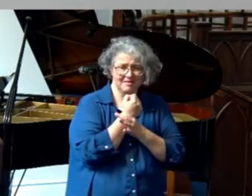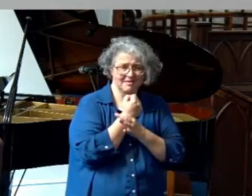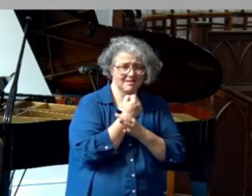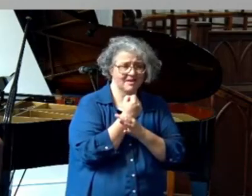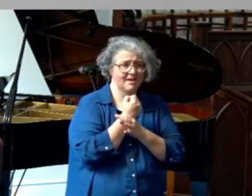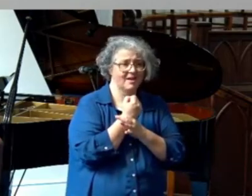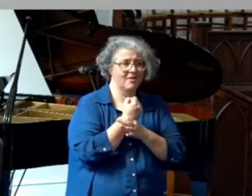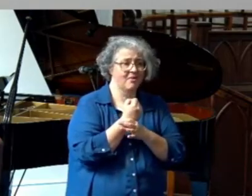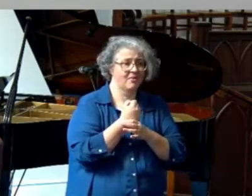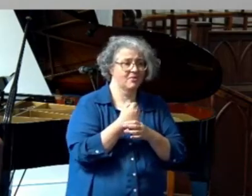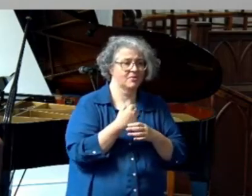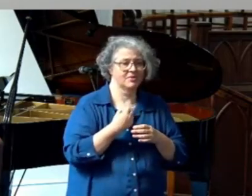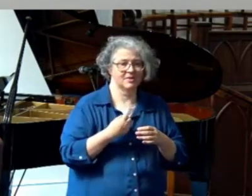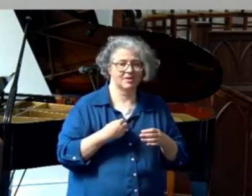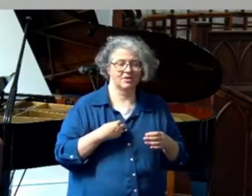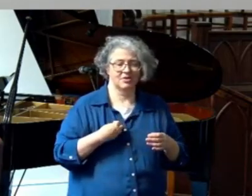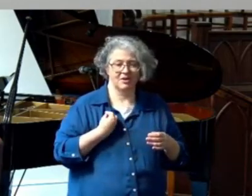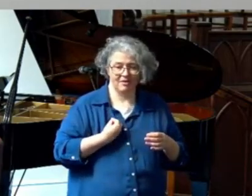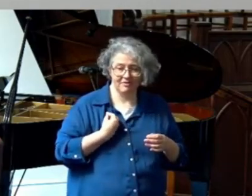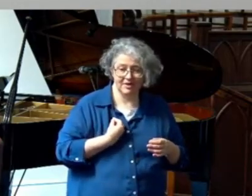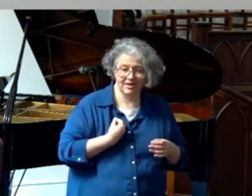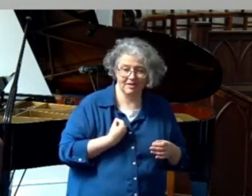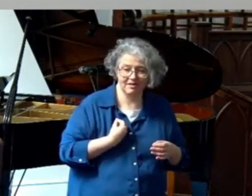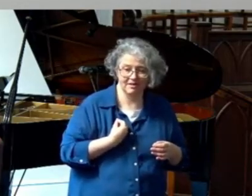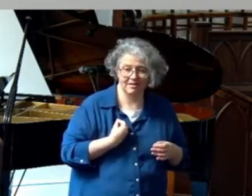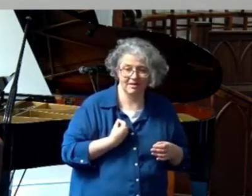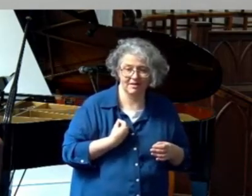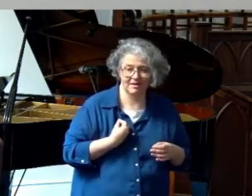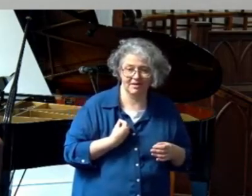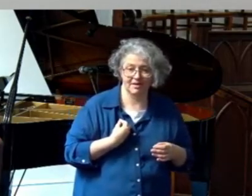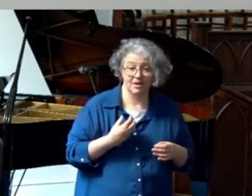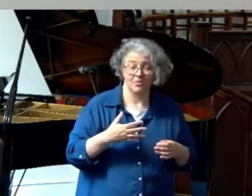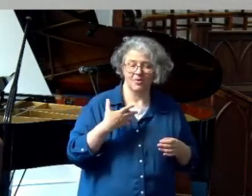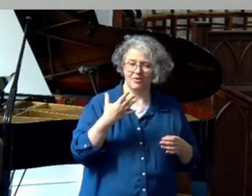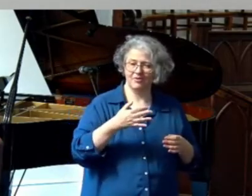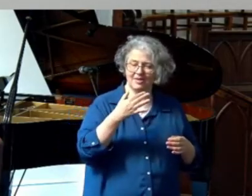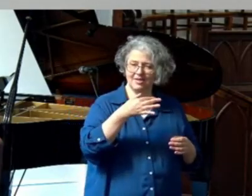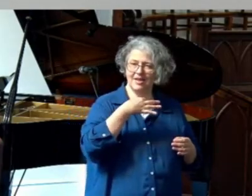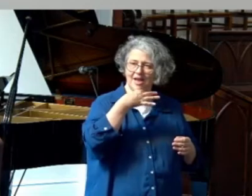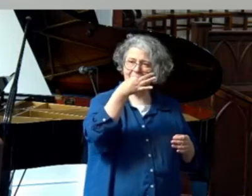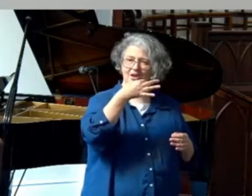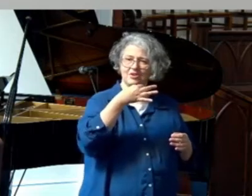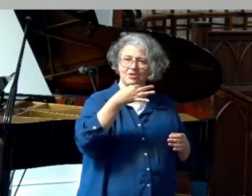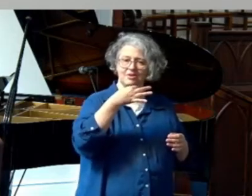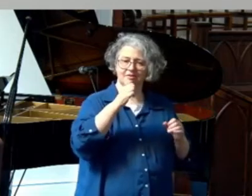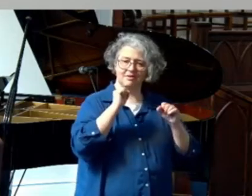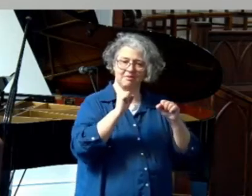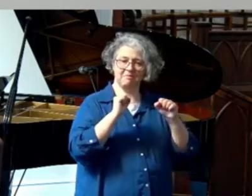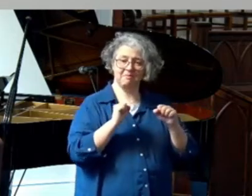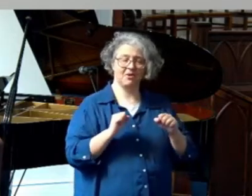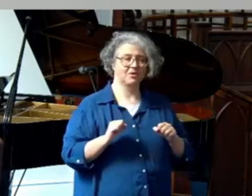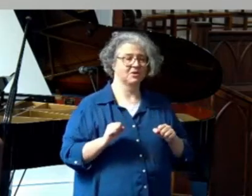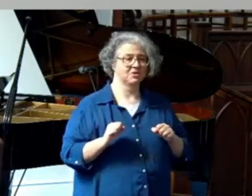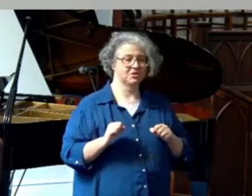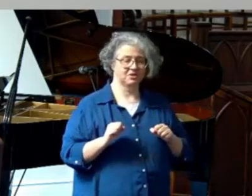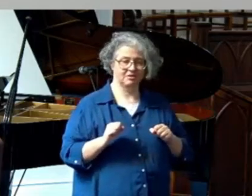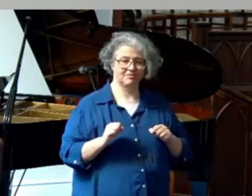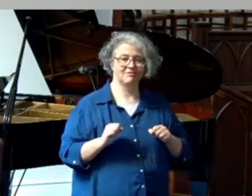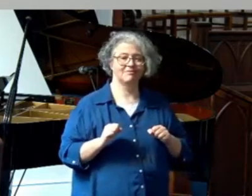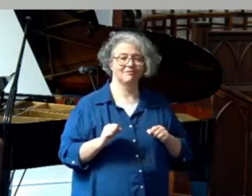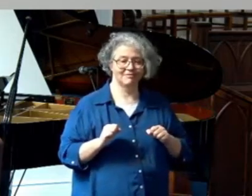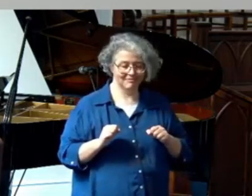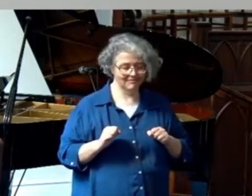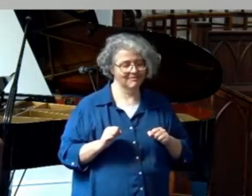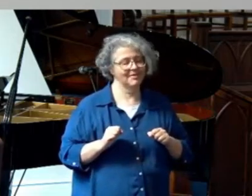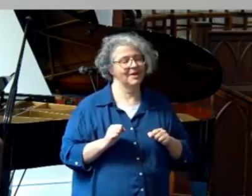a pior das denúncias do ser humano ou para o ser humano. Quando você se acha suficiente, você está num grande